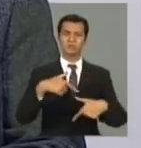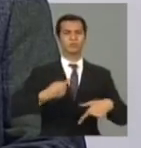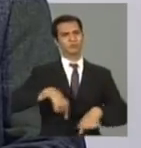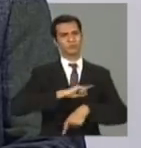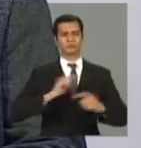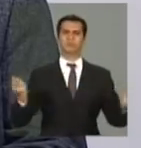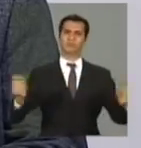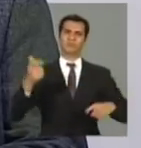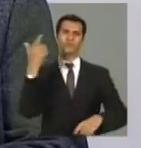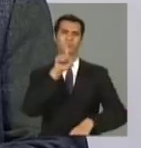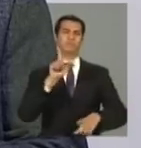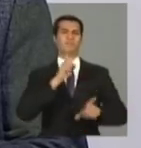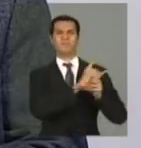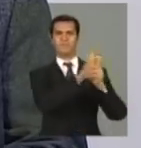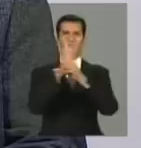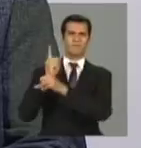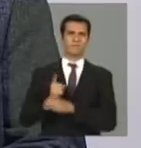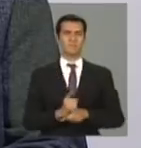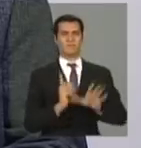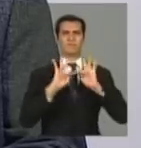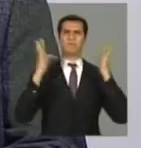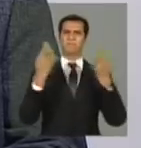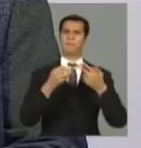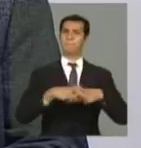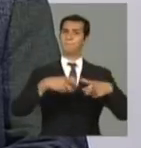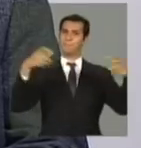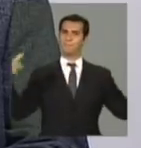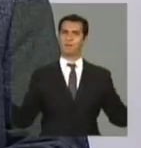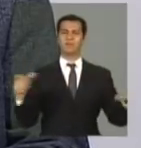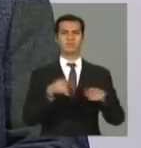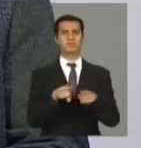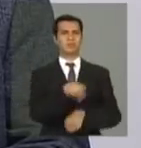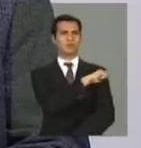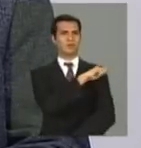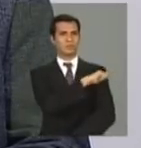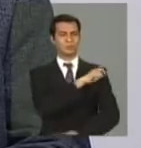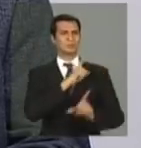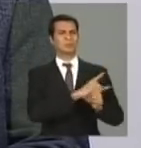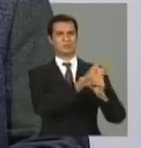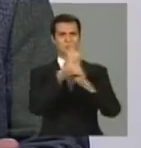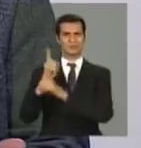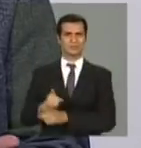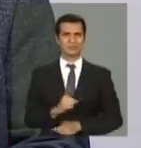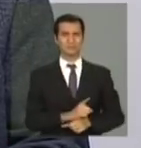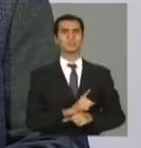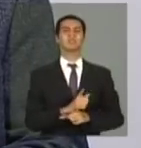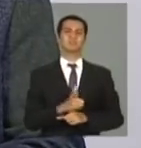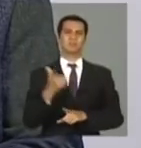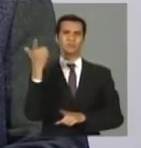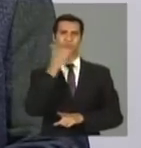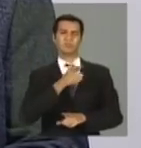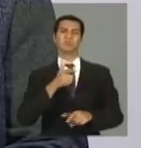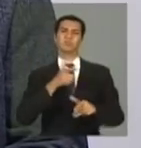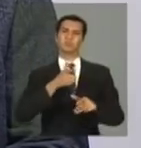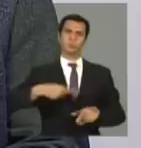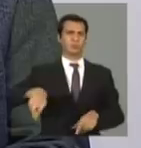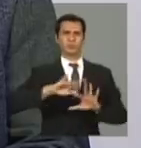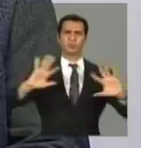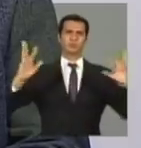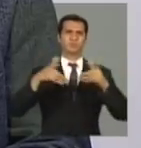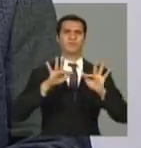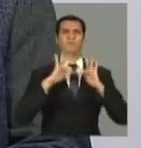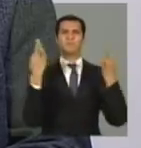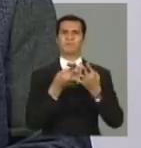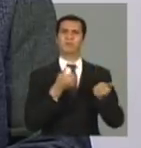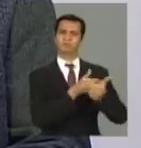localizar o maior número possível mesmo desses alunos e termos acompanhado essas famílias que